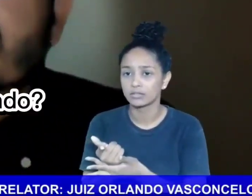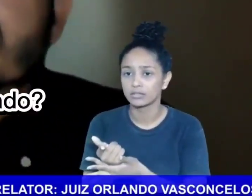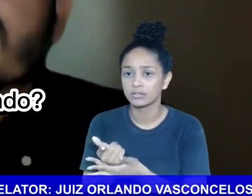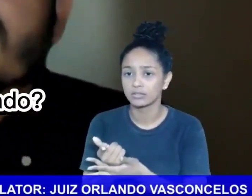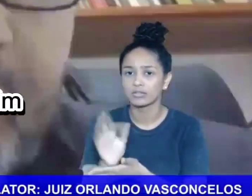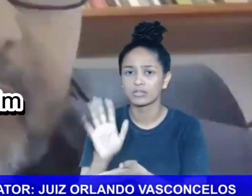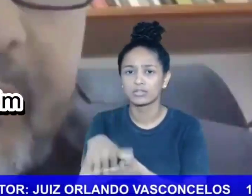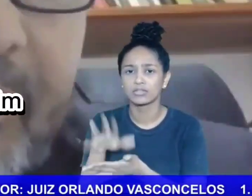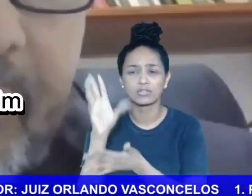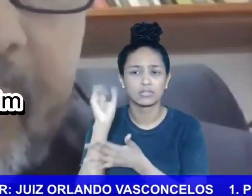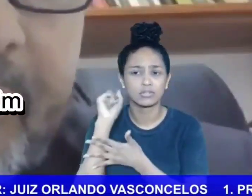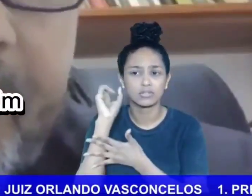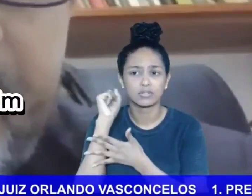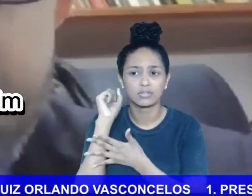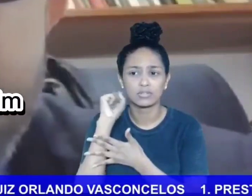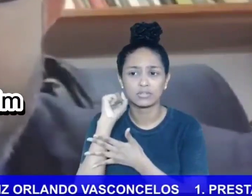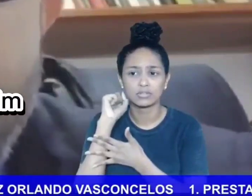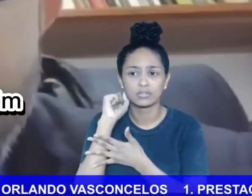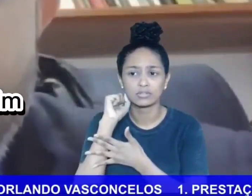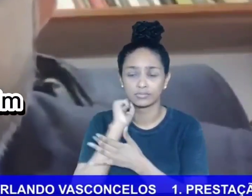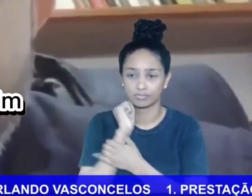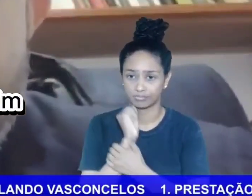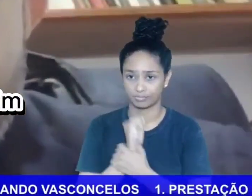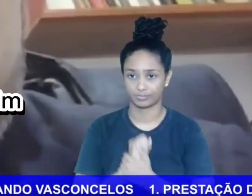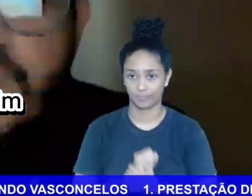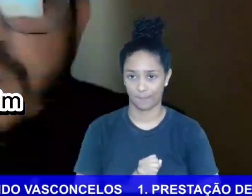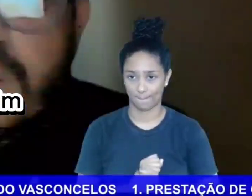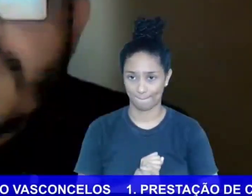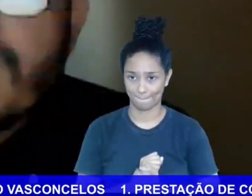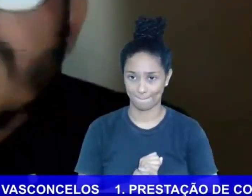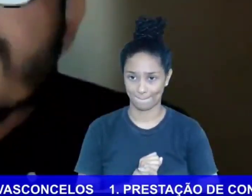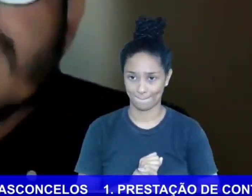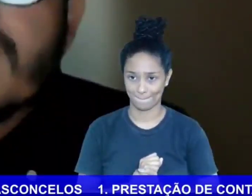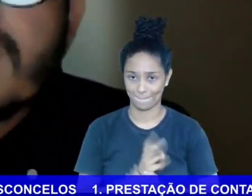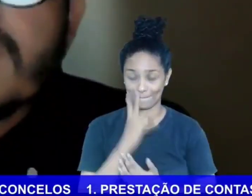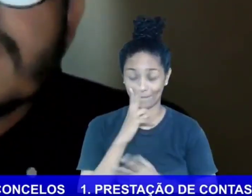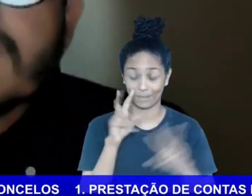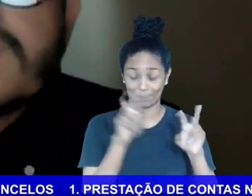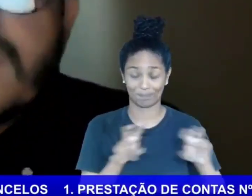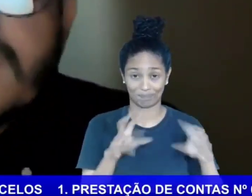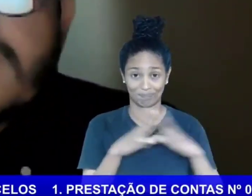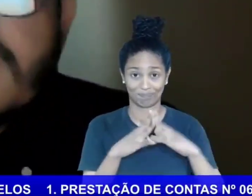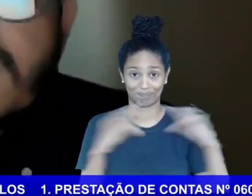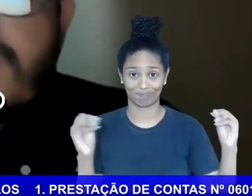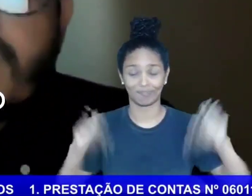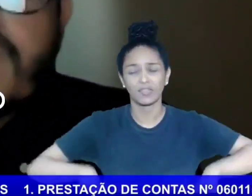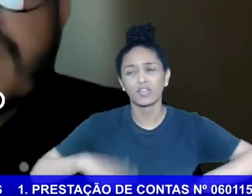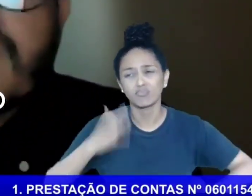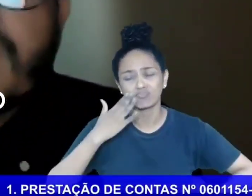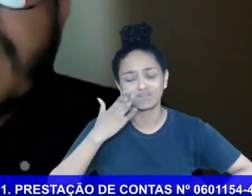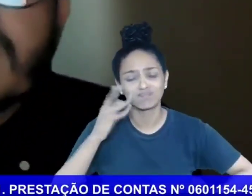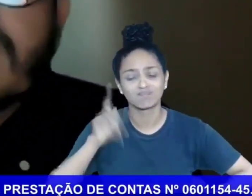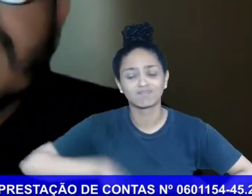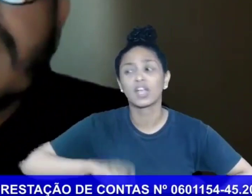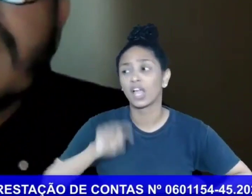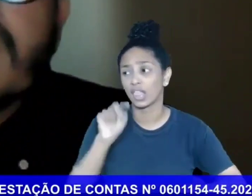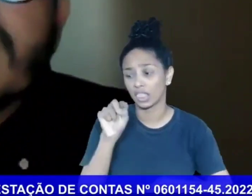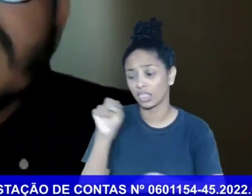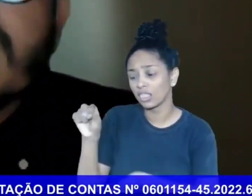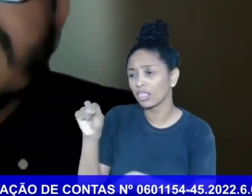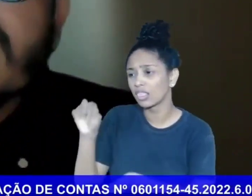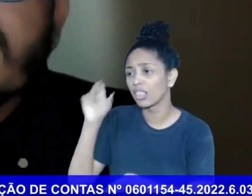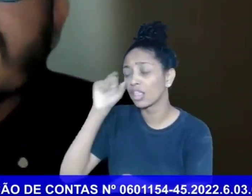Alô, estão me escutando? Estamos Em ouvindo, vídeo sim. chamada, Paulo Madeira. Sumiu aqui. Em vídeo Então, chamada, seria Orlando nesse ponto, doutor Vasconcelos.